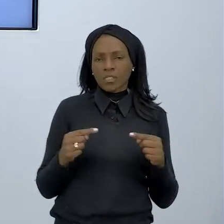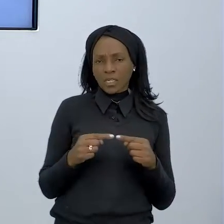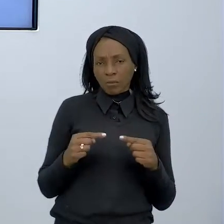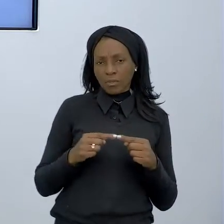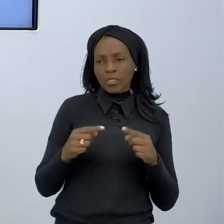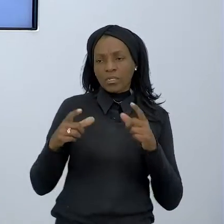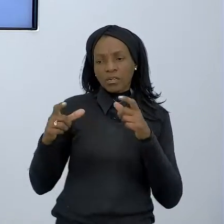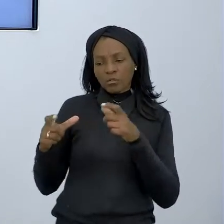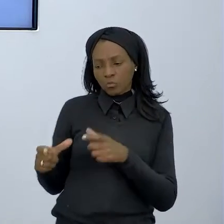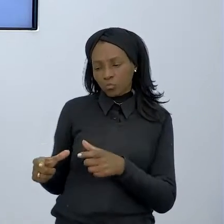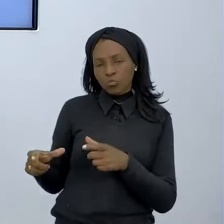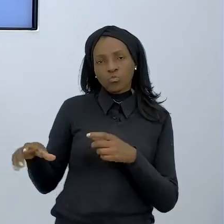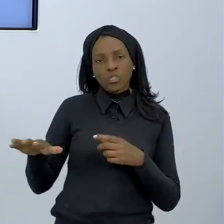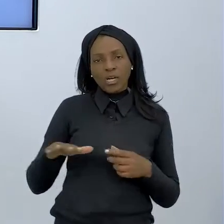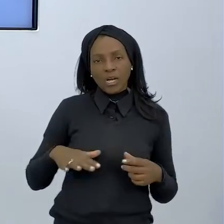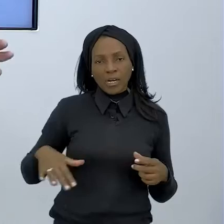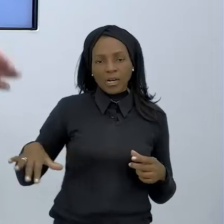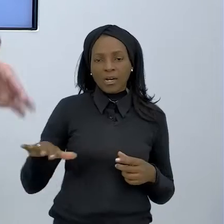regionalizadas, por mais